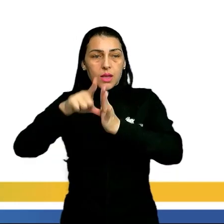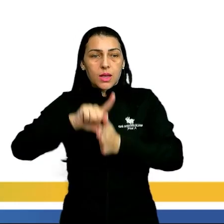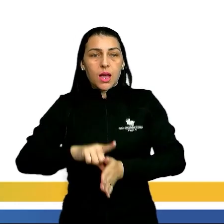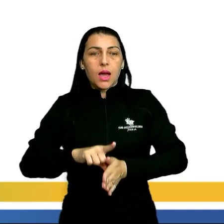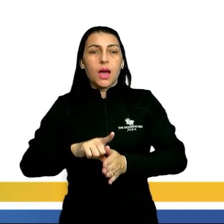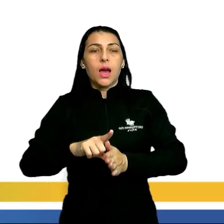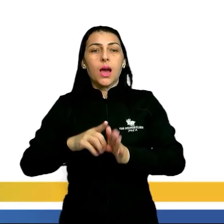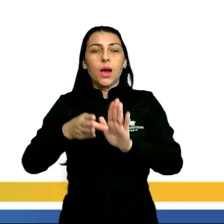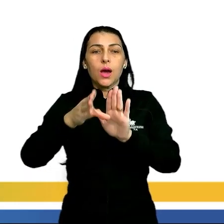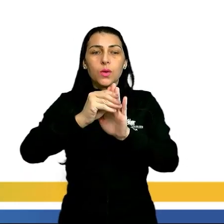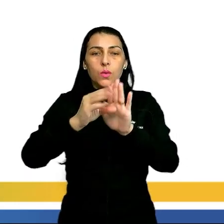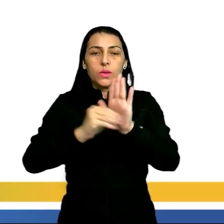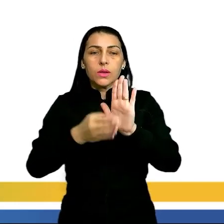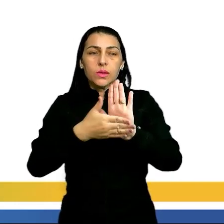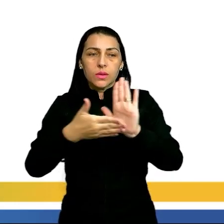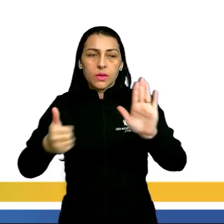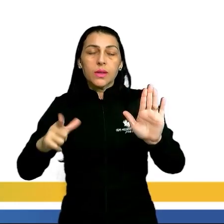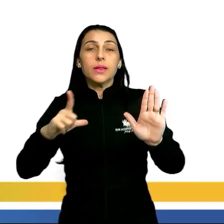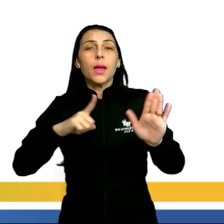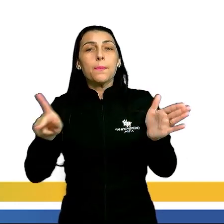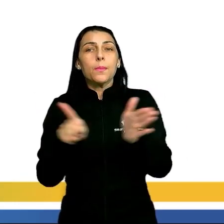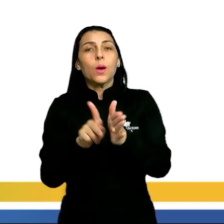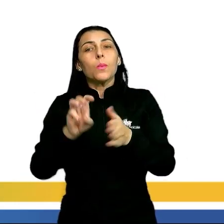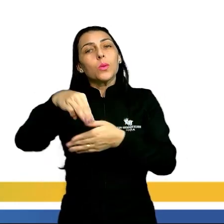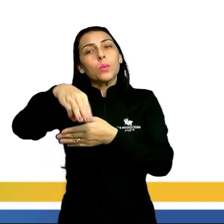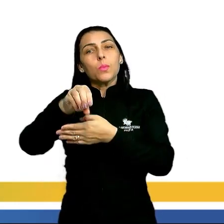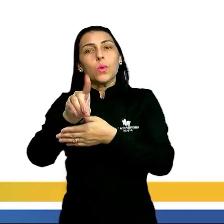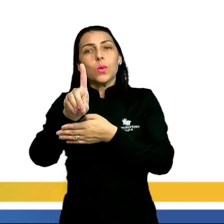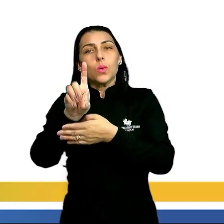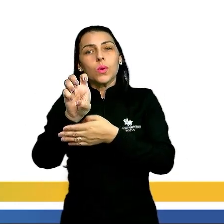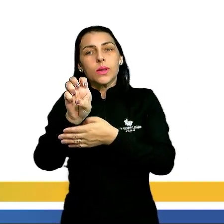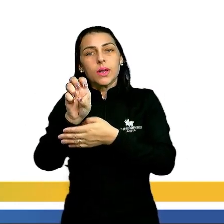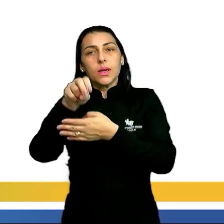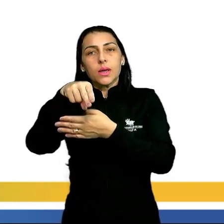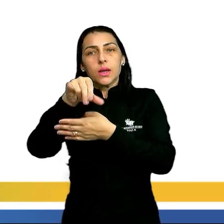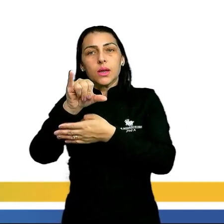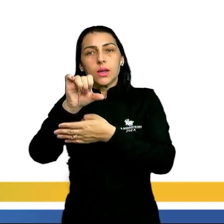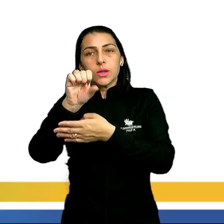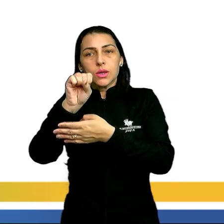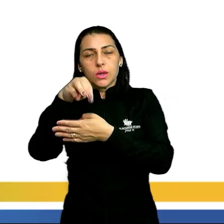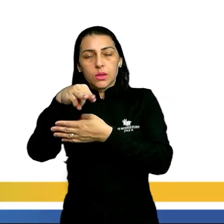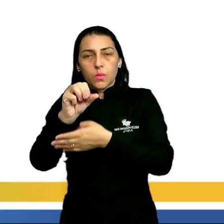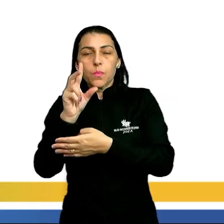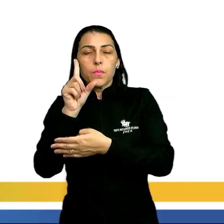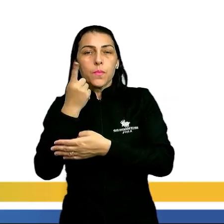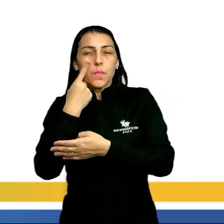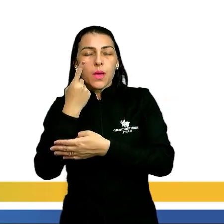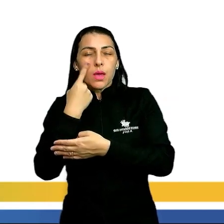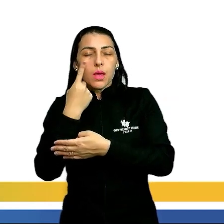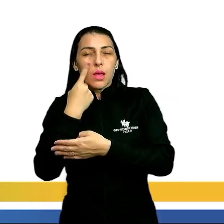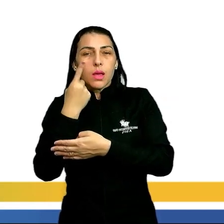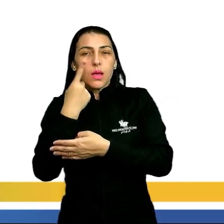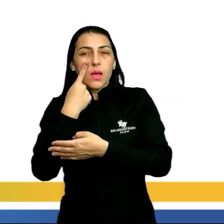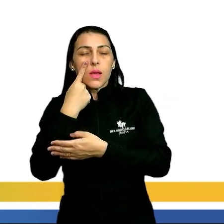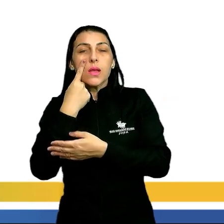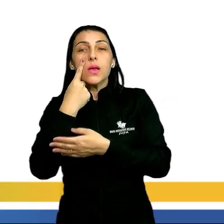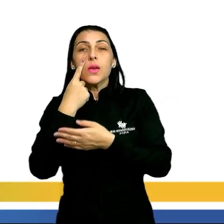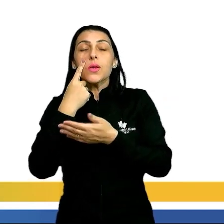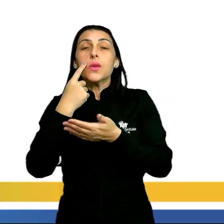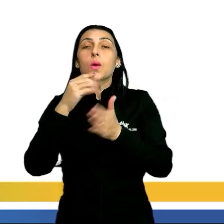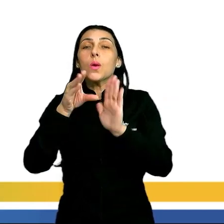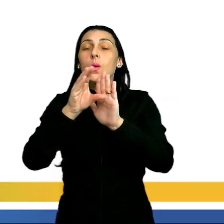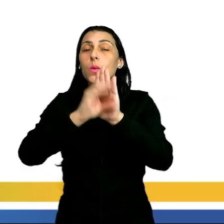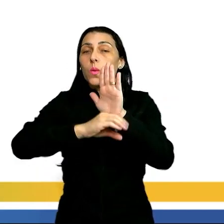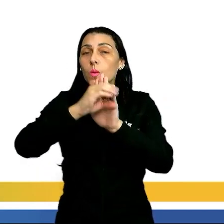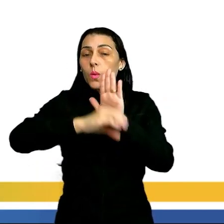conceitos estéticos vigentes do modernismo. Aqui observa que ele fala de conceitos